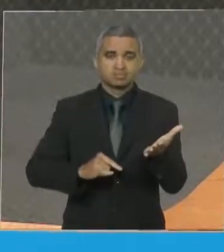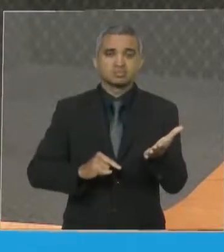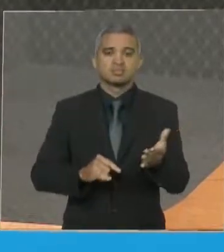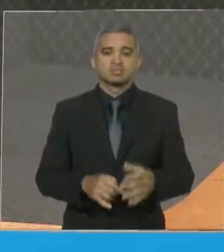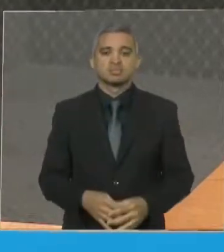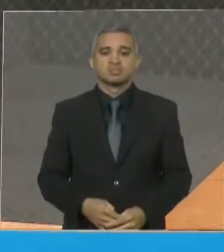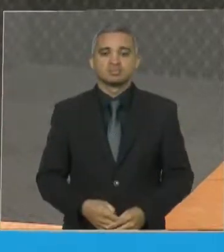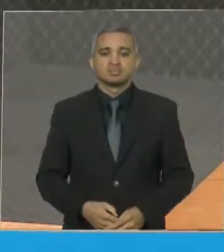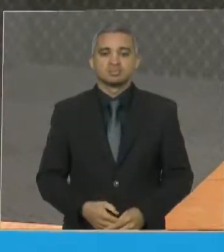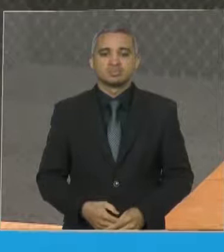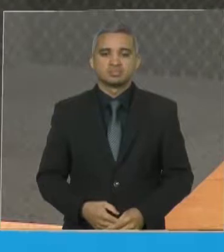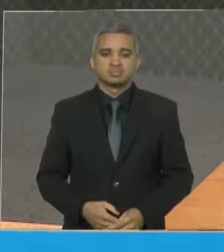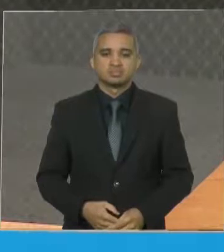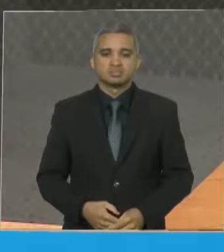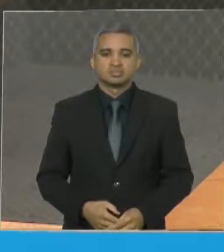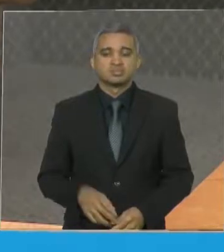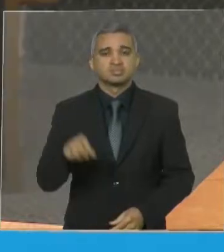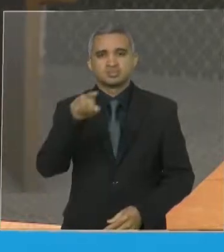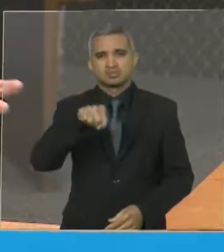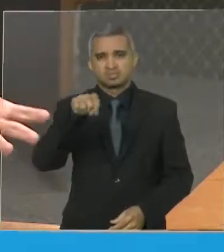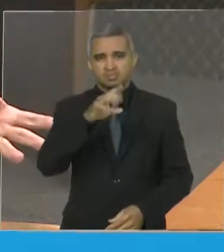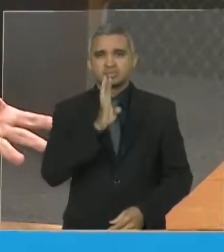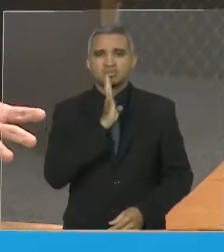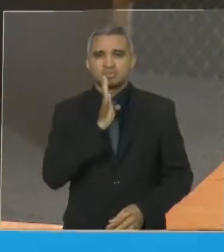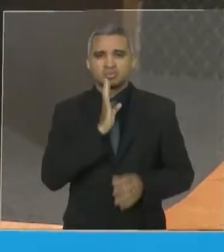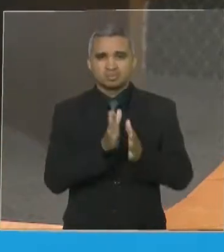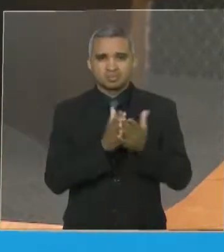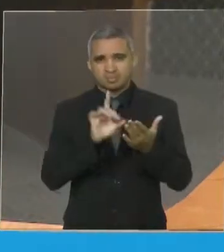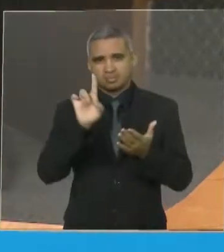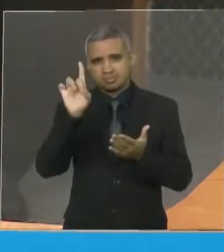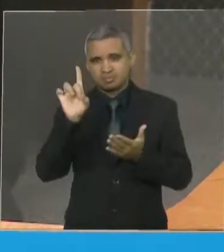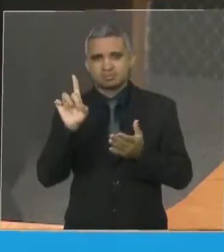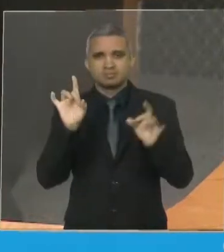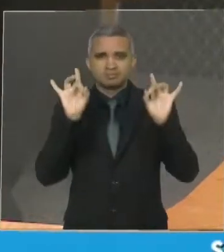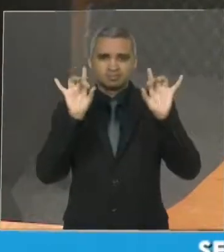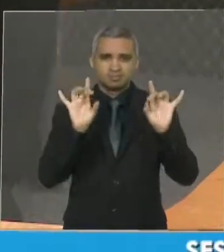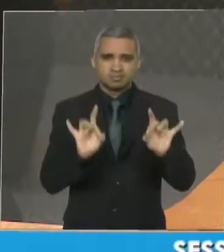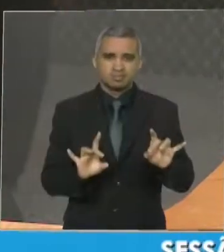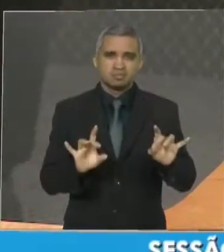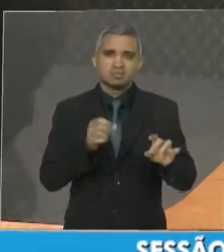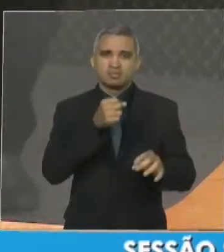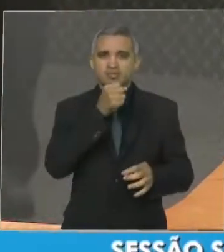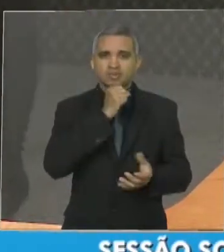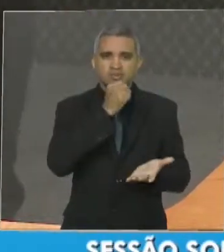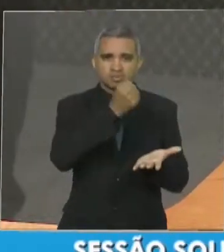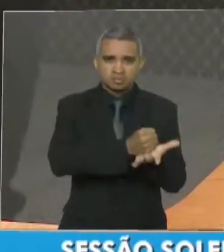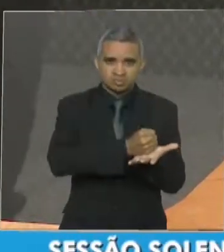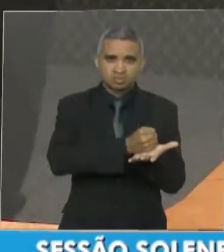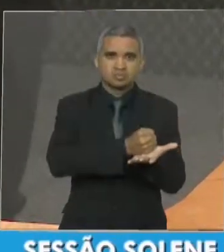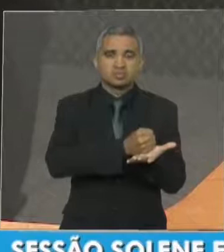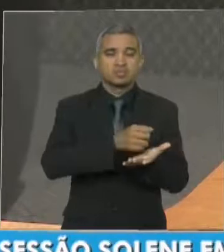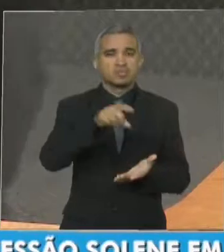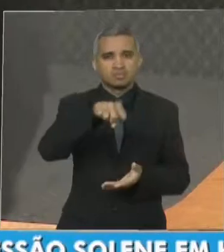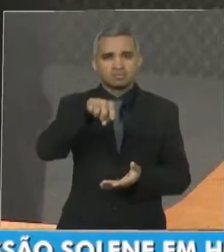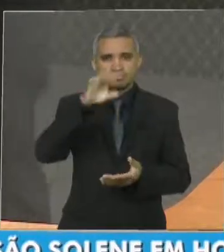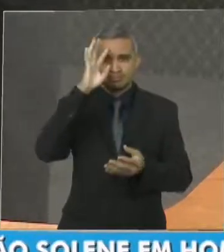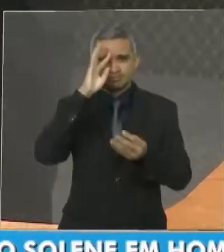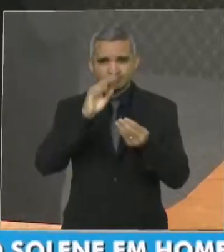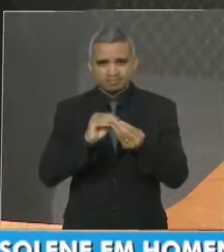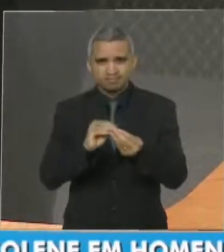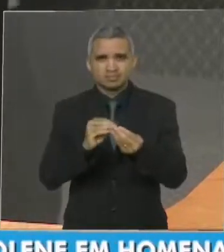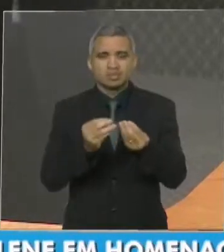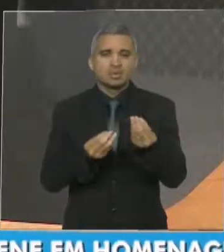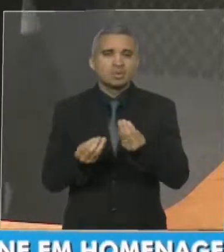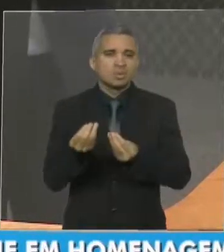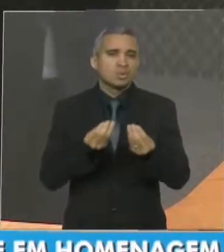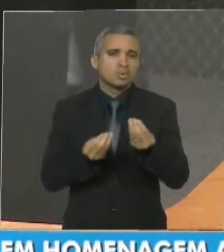todo mundo que conhece a Bíblia Sagrada, sobretudo o Velho Testamento, sabe muito bem como tem